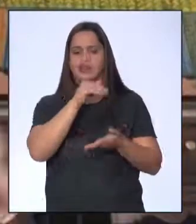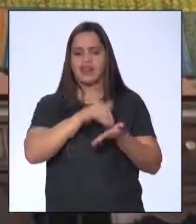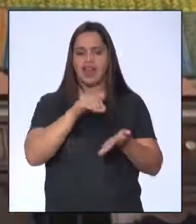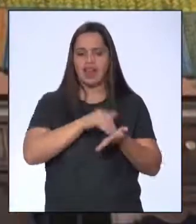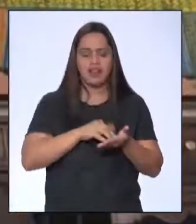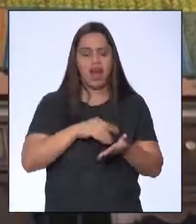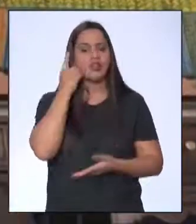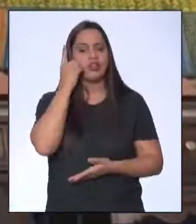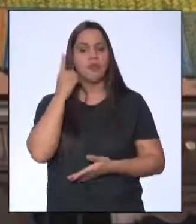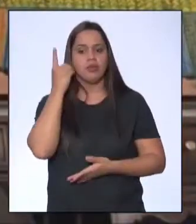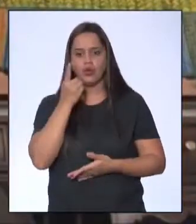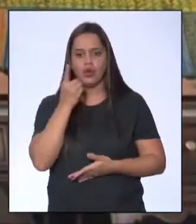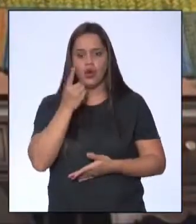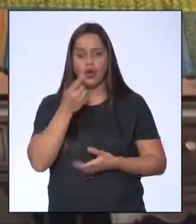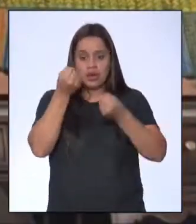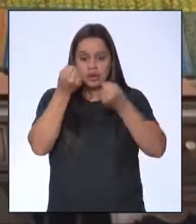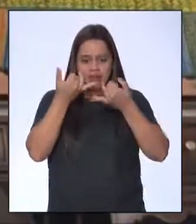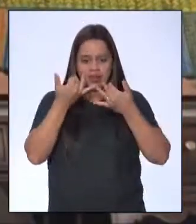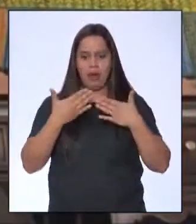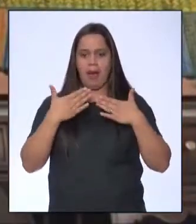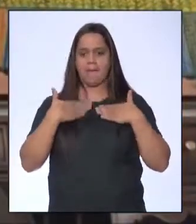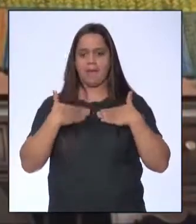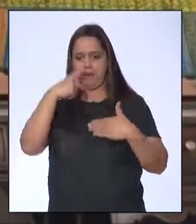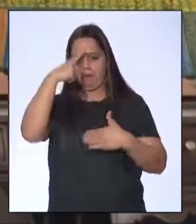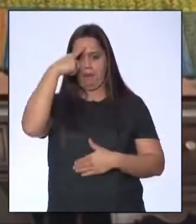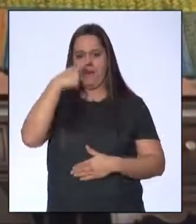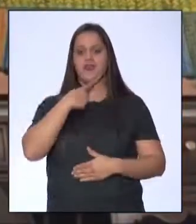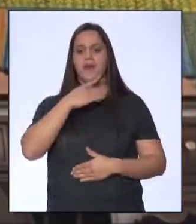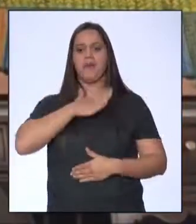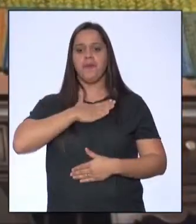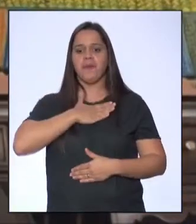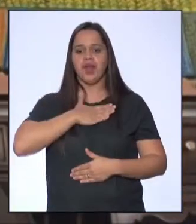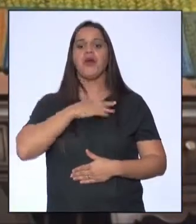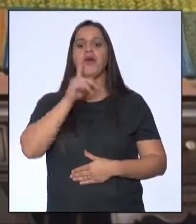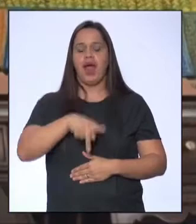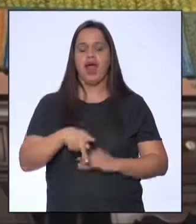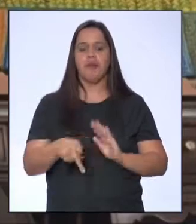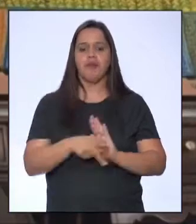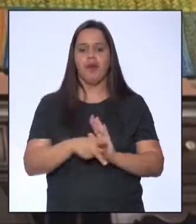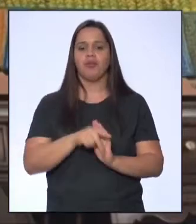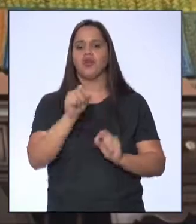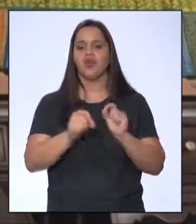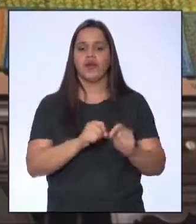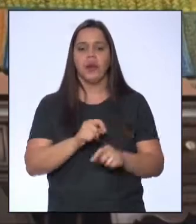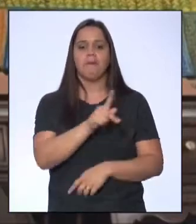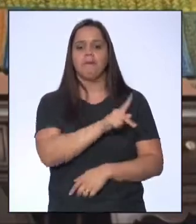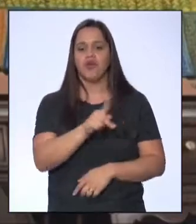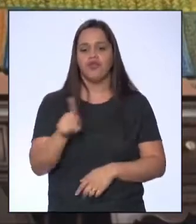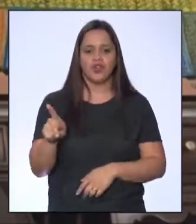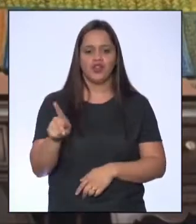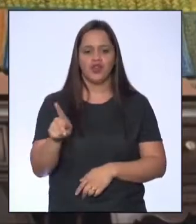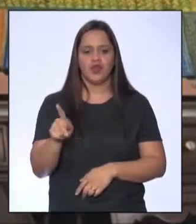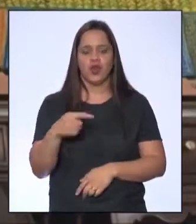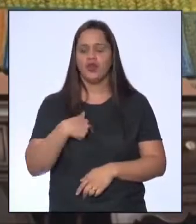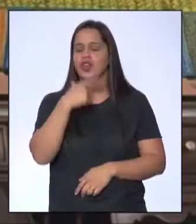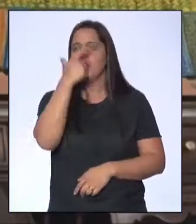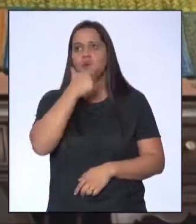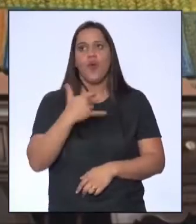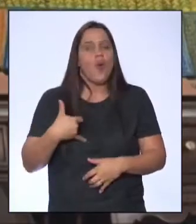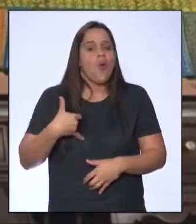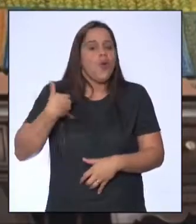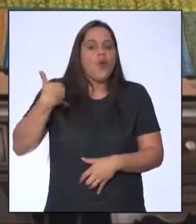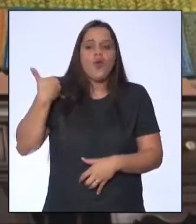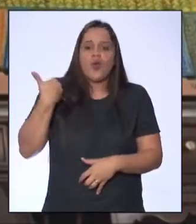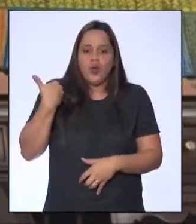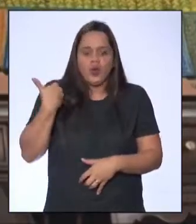nada. O que me define é professor. É o título do qual eu tenho o maior orgulho.